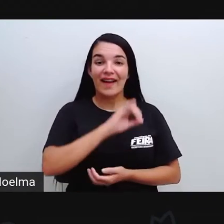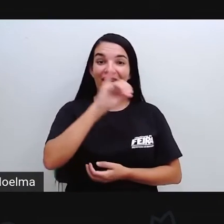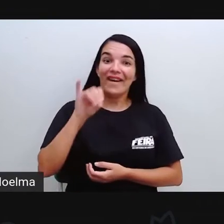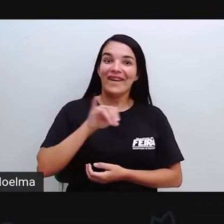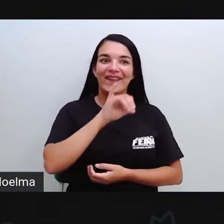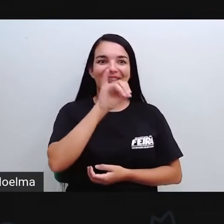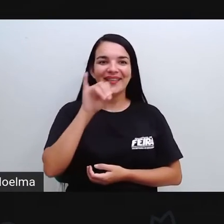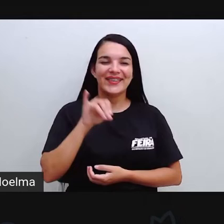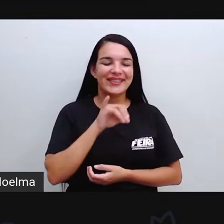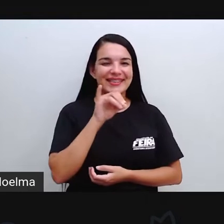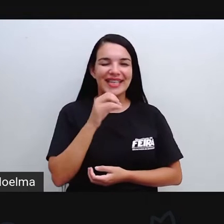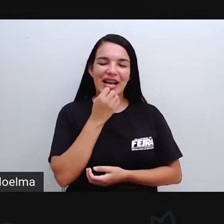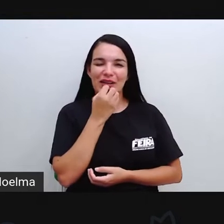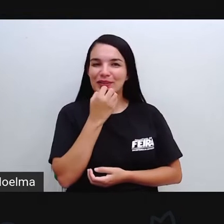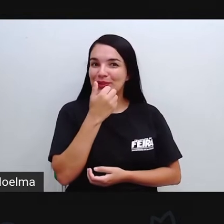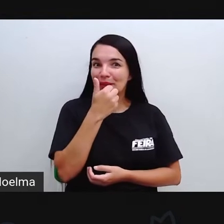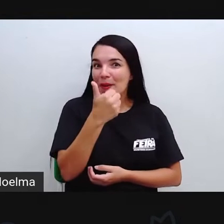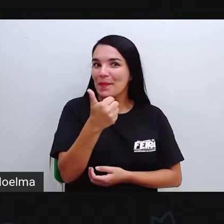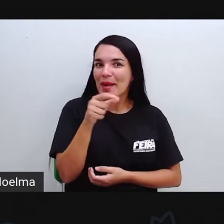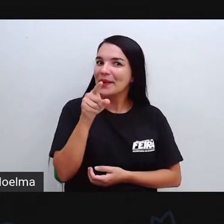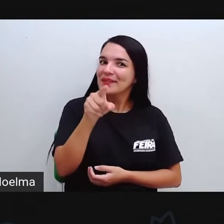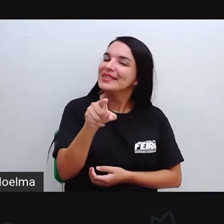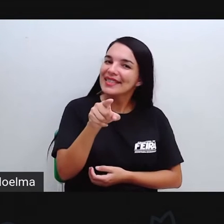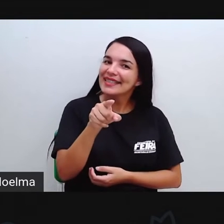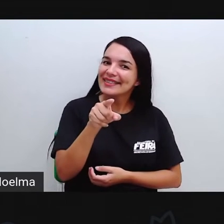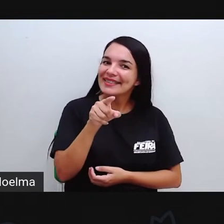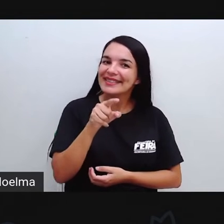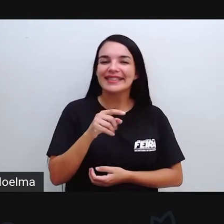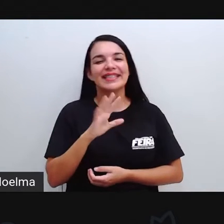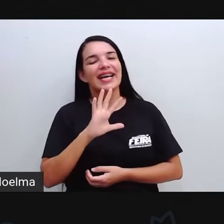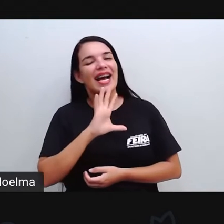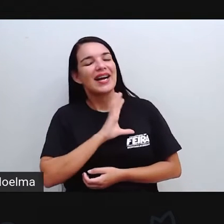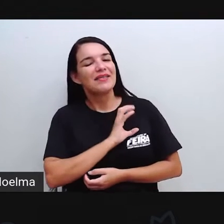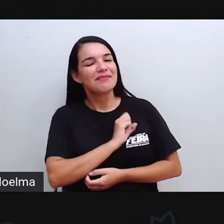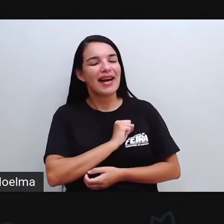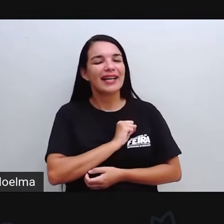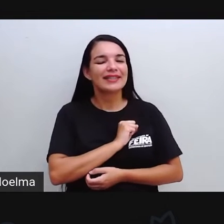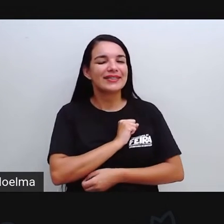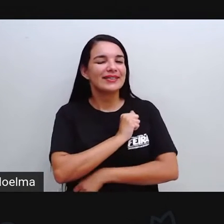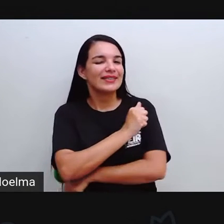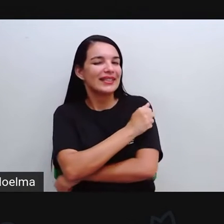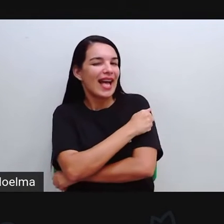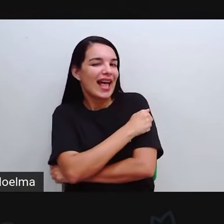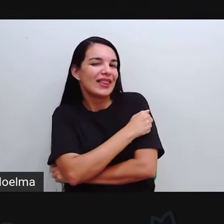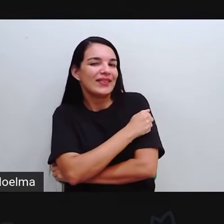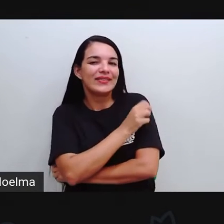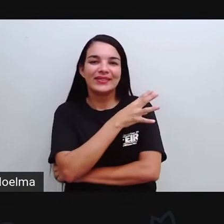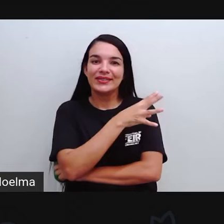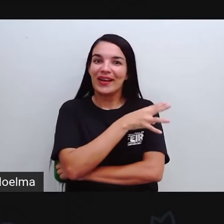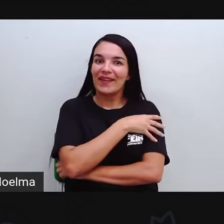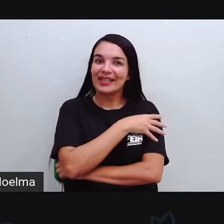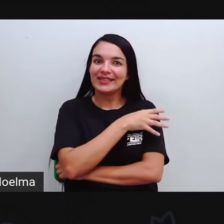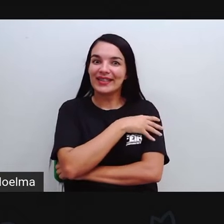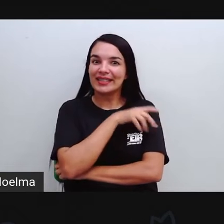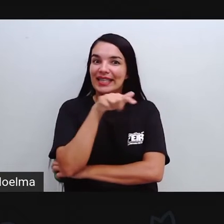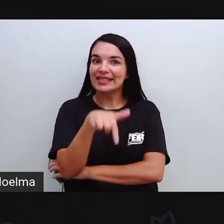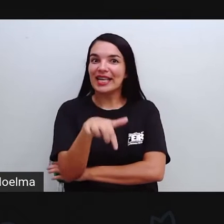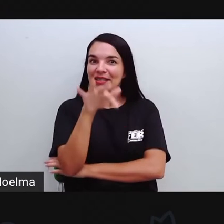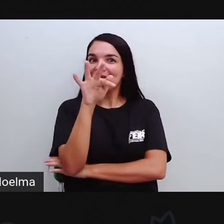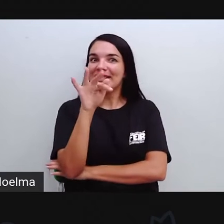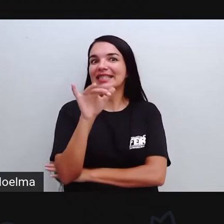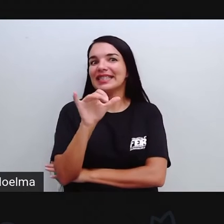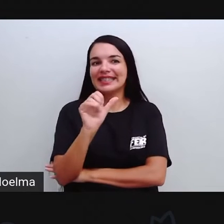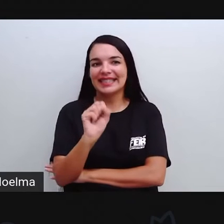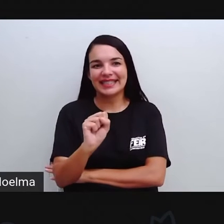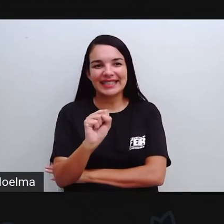Olá, amores! E aí, tudo bem com vocês, nossos queridos e amados quartos anos da cidade de